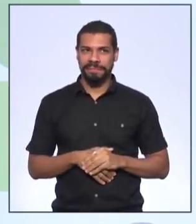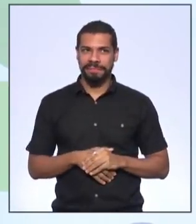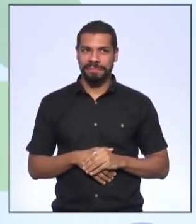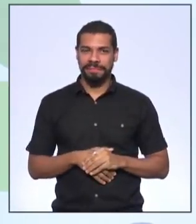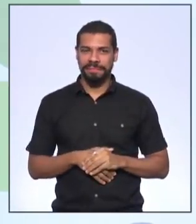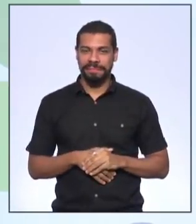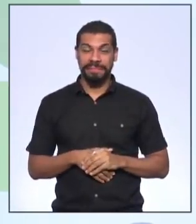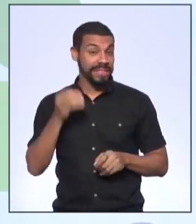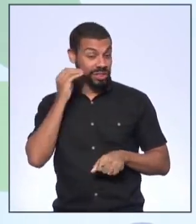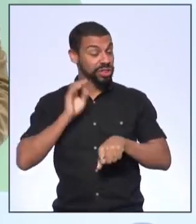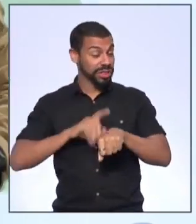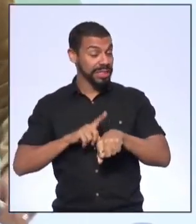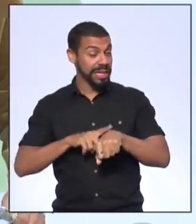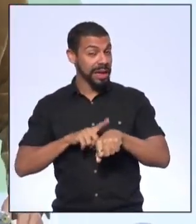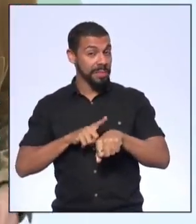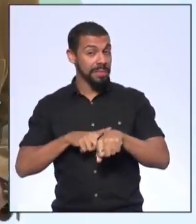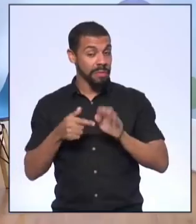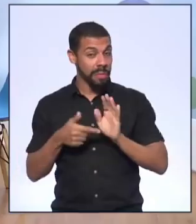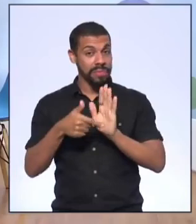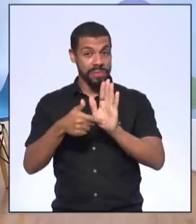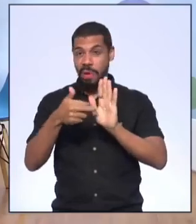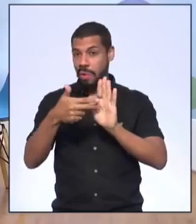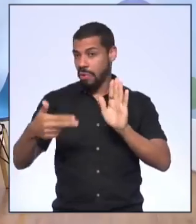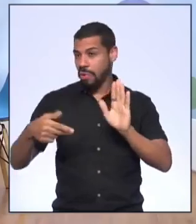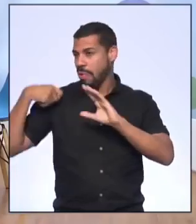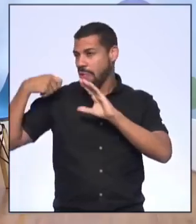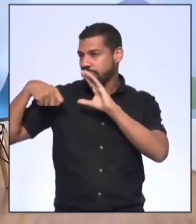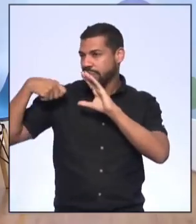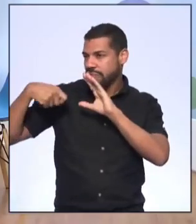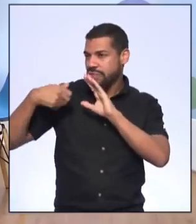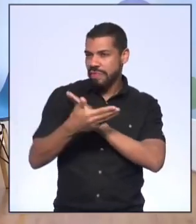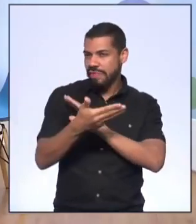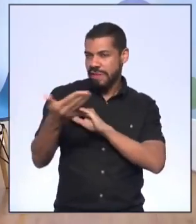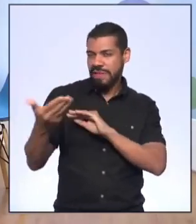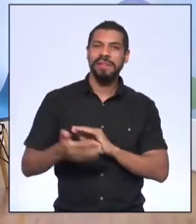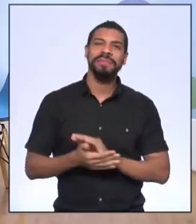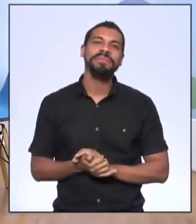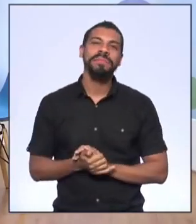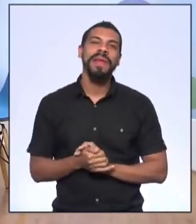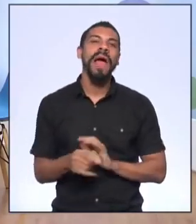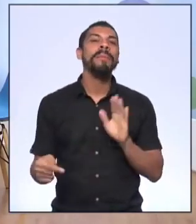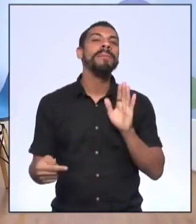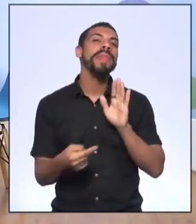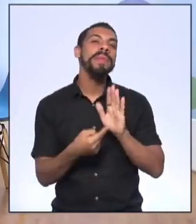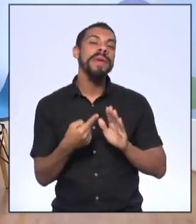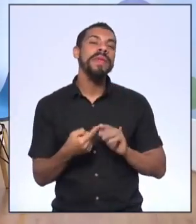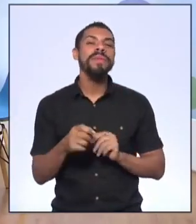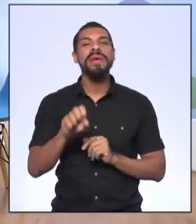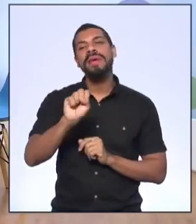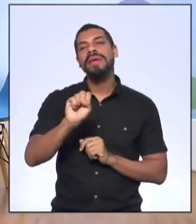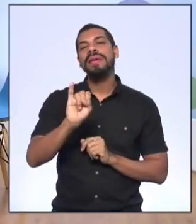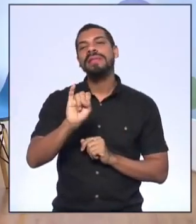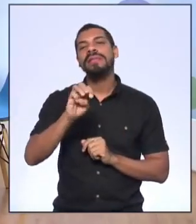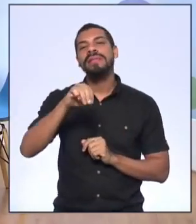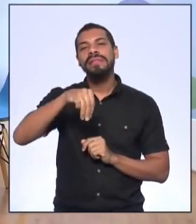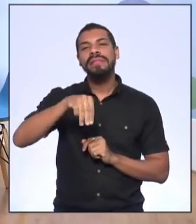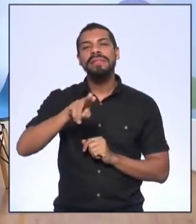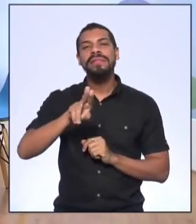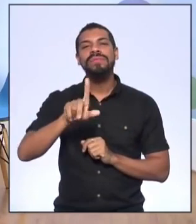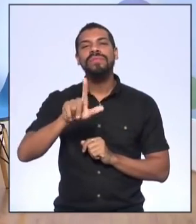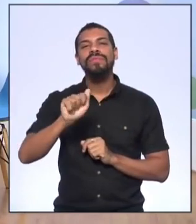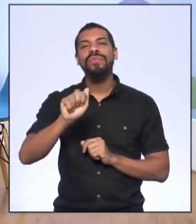Não, se der tempo, eu falo do simulador com vocês. Vamos lá. Qual é a experiência de vocês aqui? Primeiro, a gente vai simular aqui a ideia